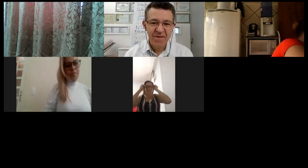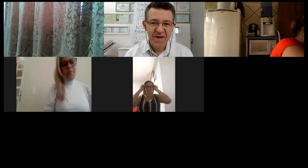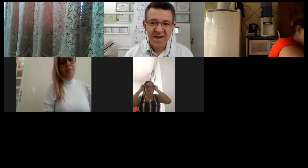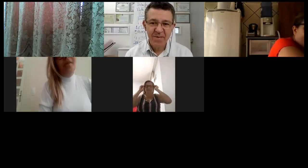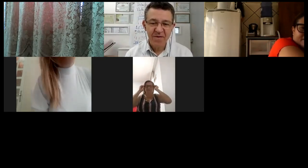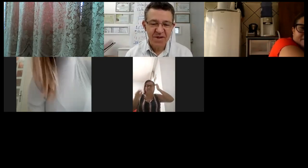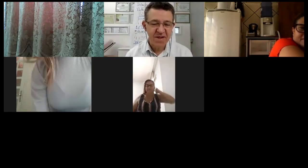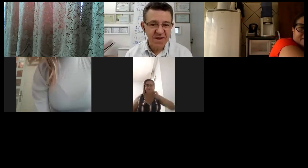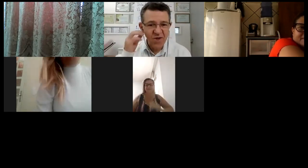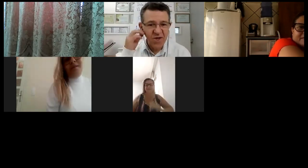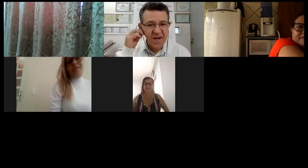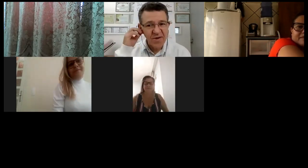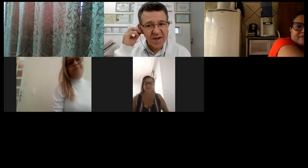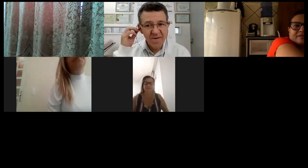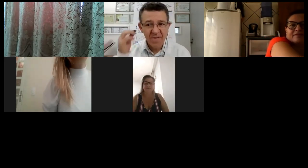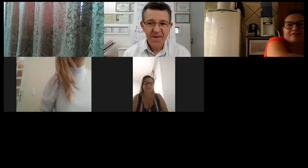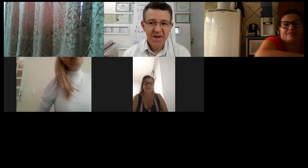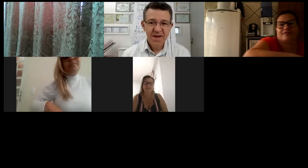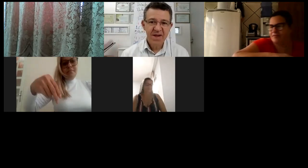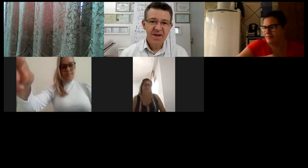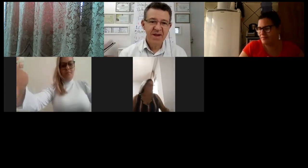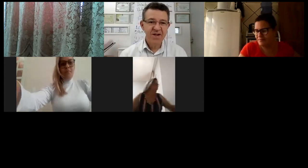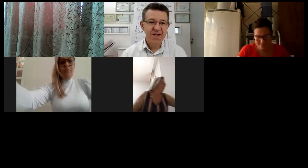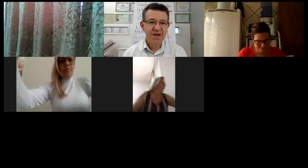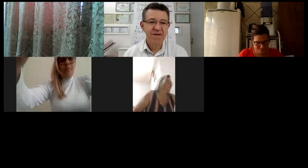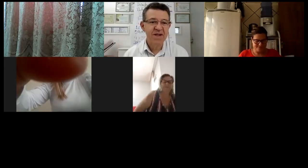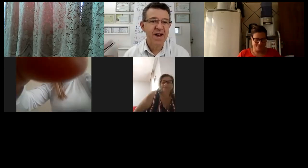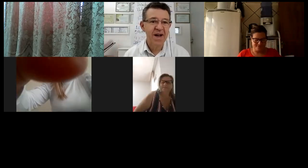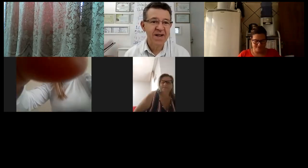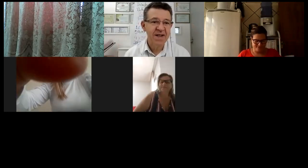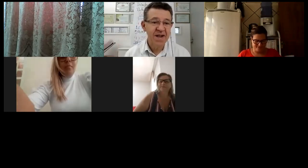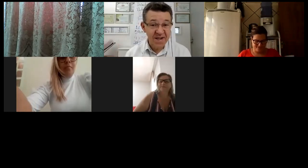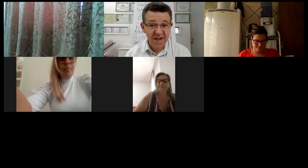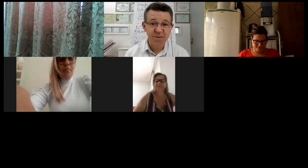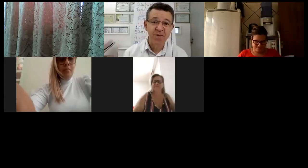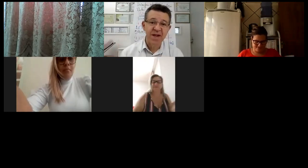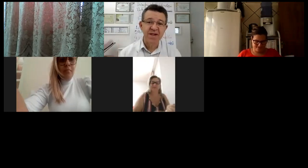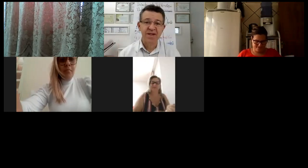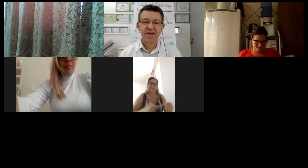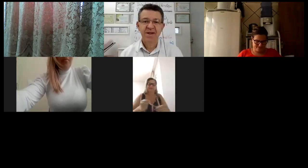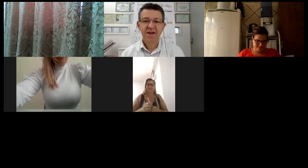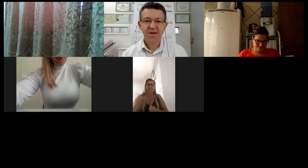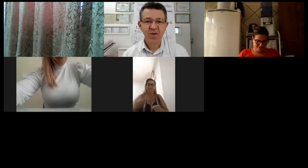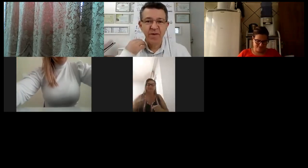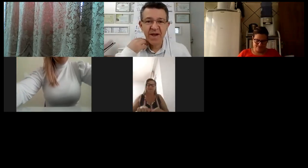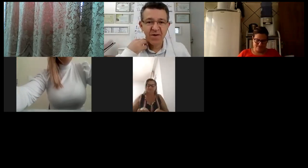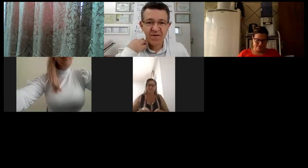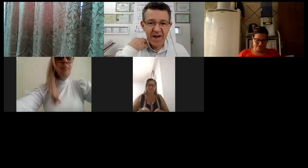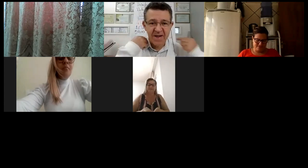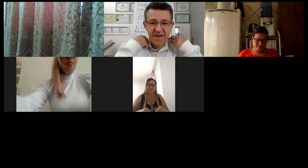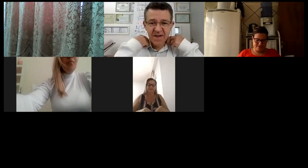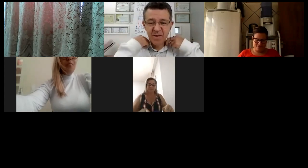uma boa-vinda aqui para vocês que estão chegando, né? E a gente avançar e trazer